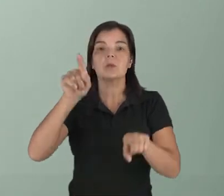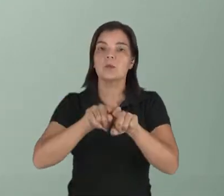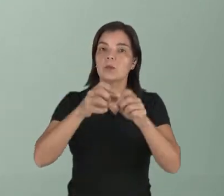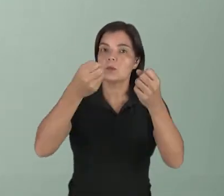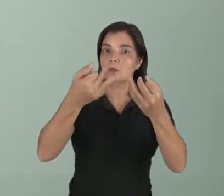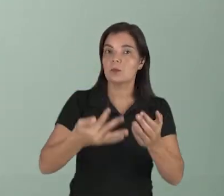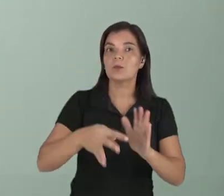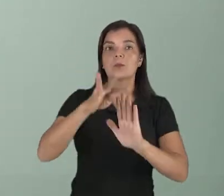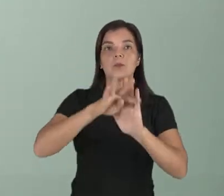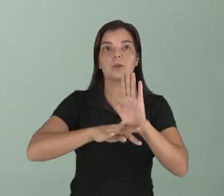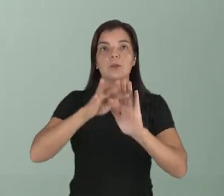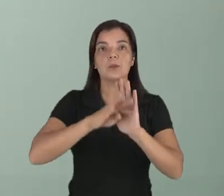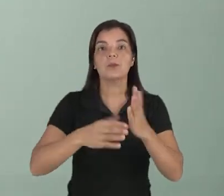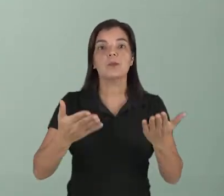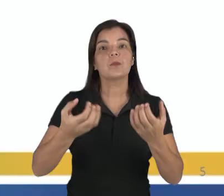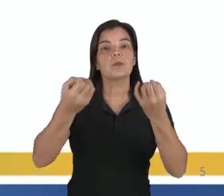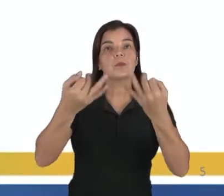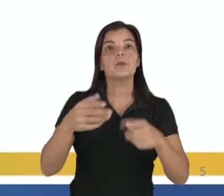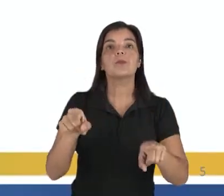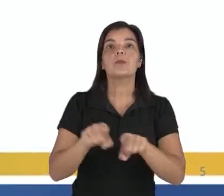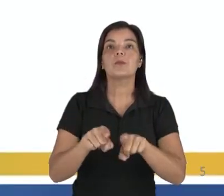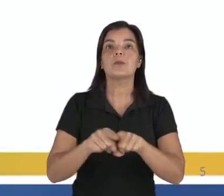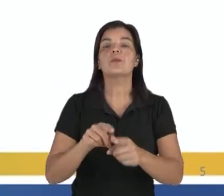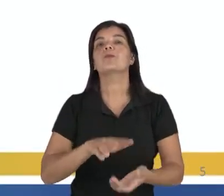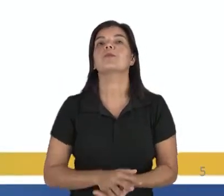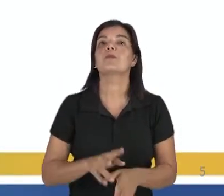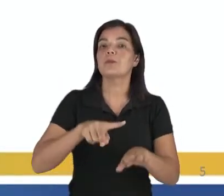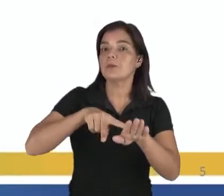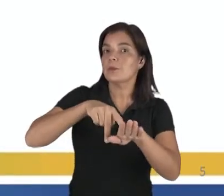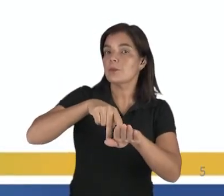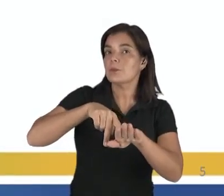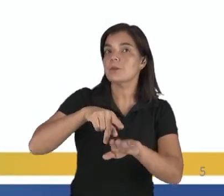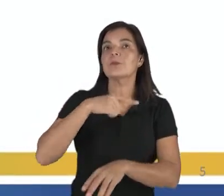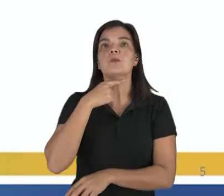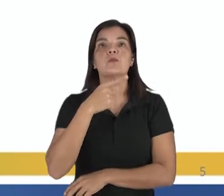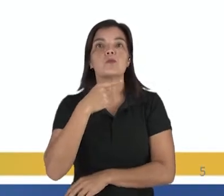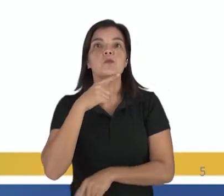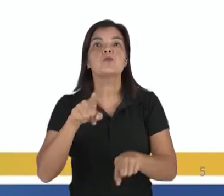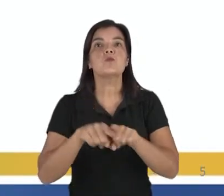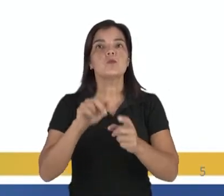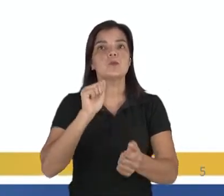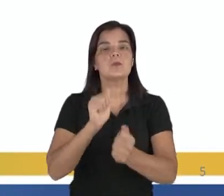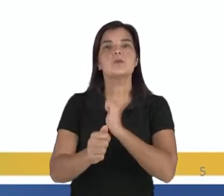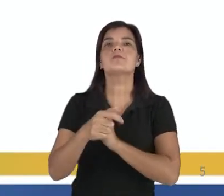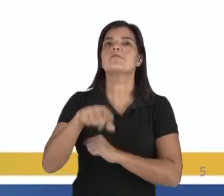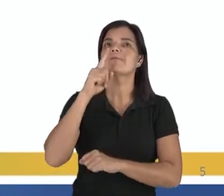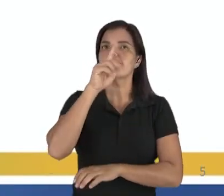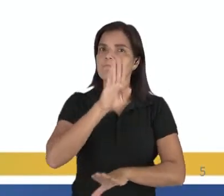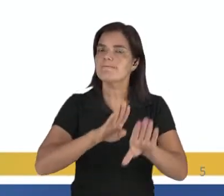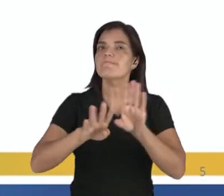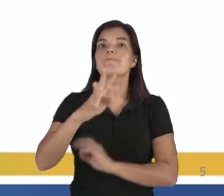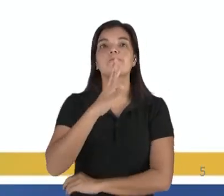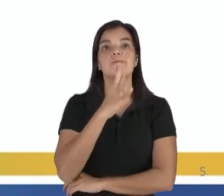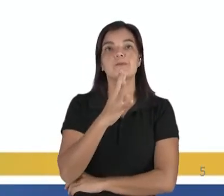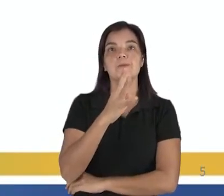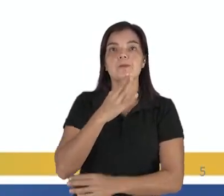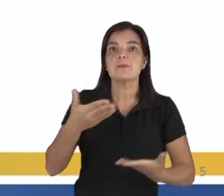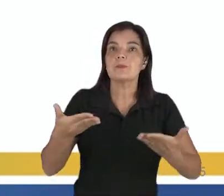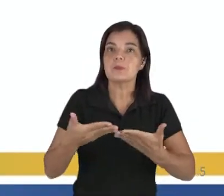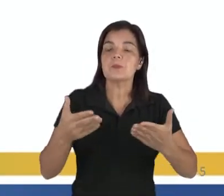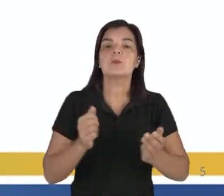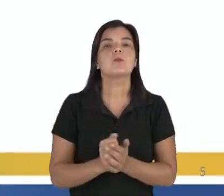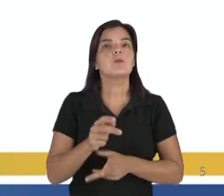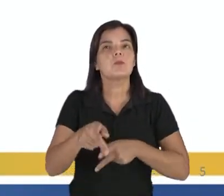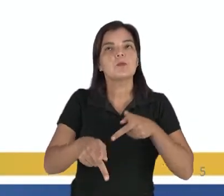no texto. E a gente vai falar um pouquinho mais sobre o skate. O skate é, sem dúvida, um dos esportes radicais mais conhecidos